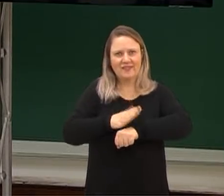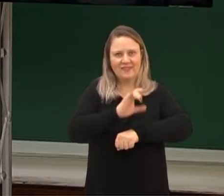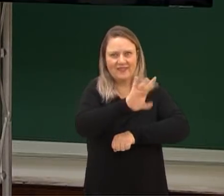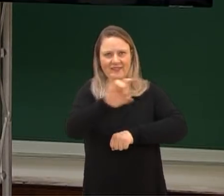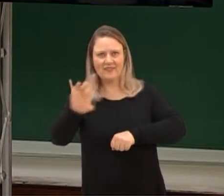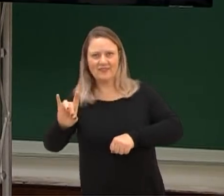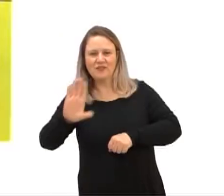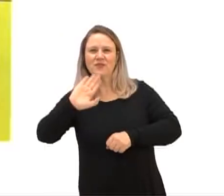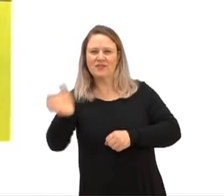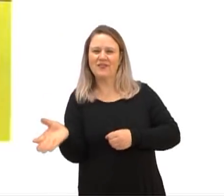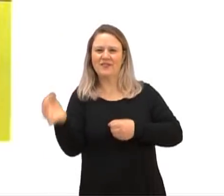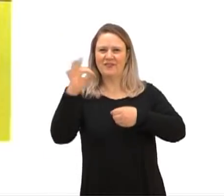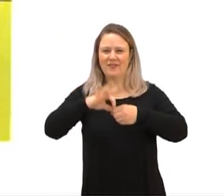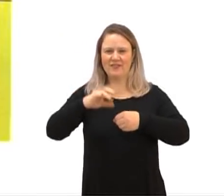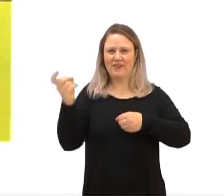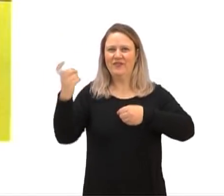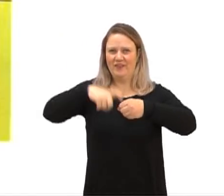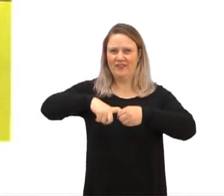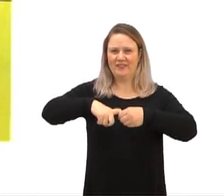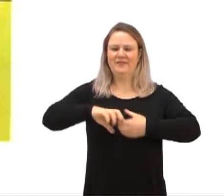para conferir com vocês.